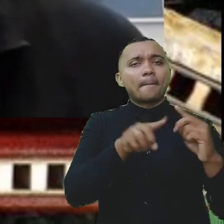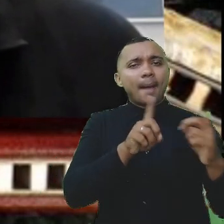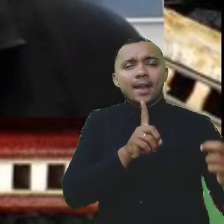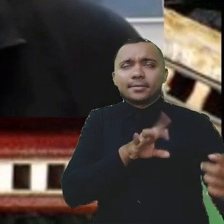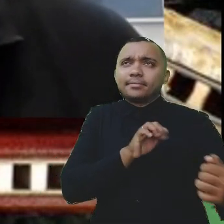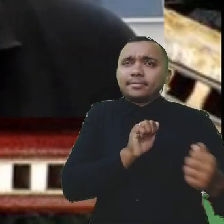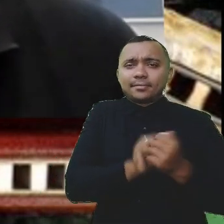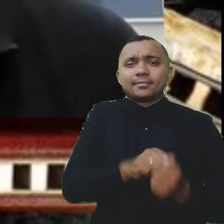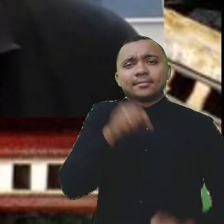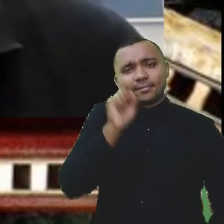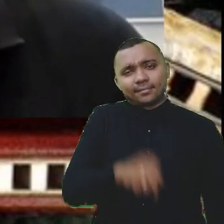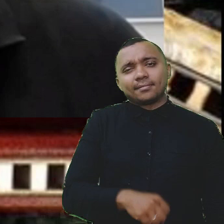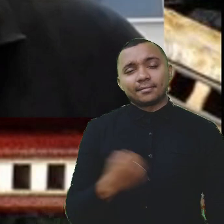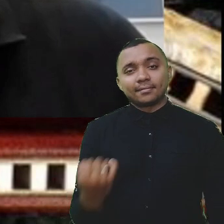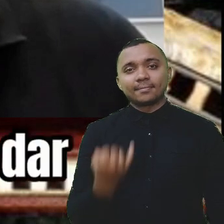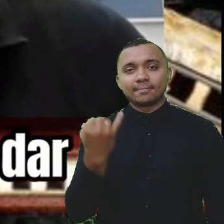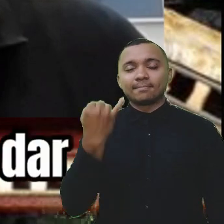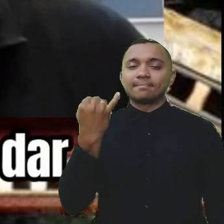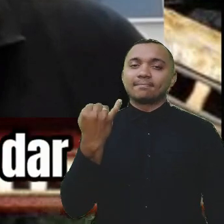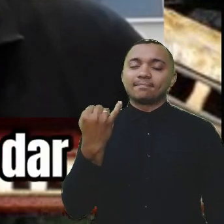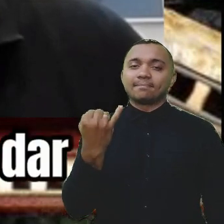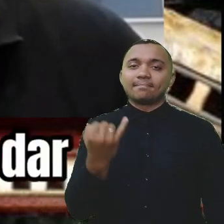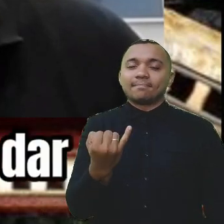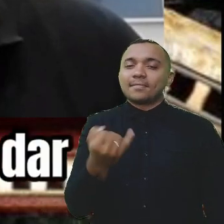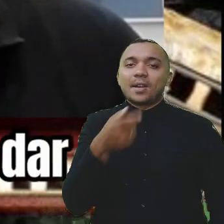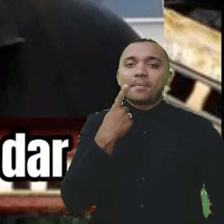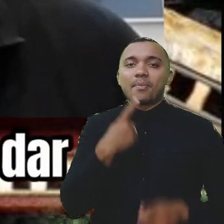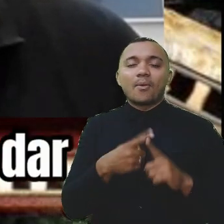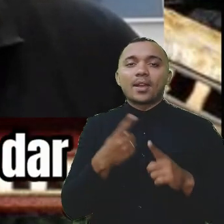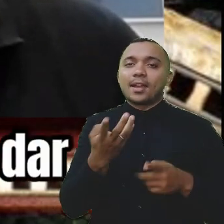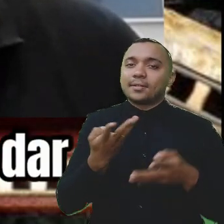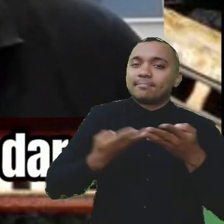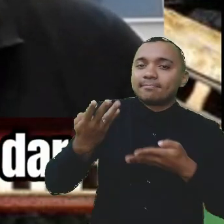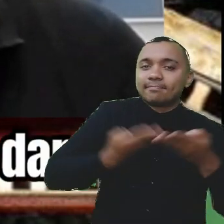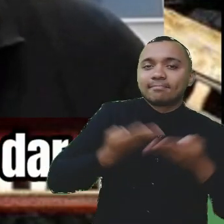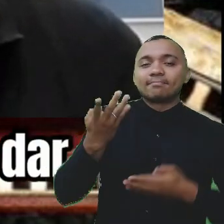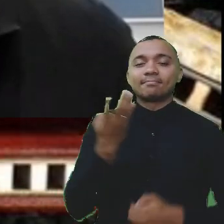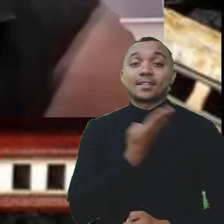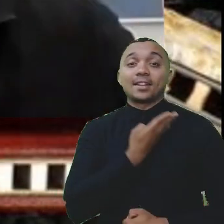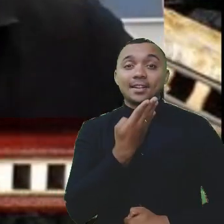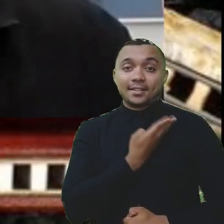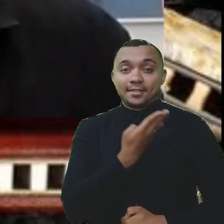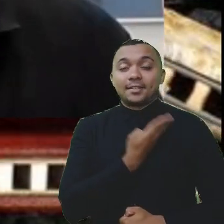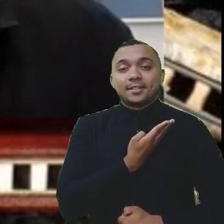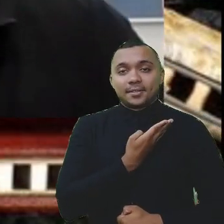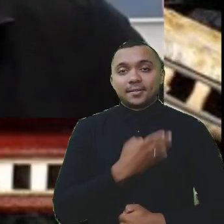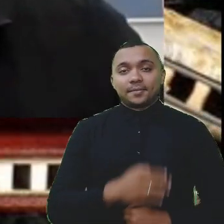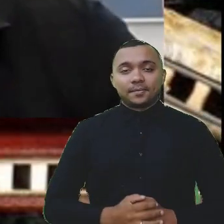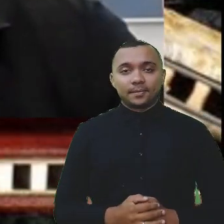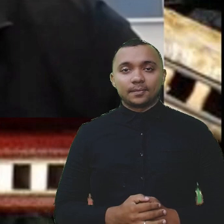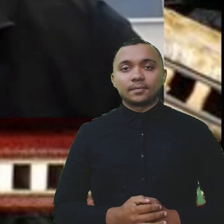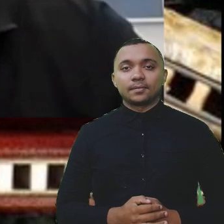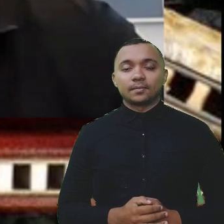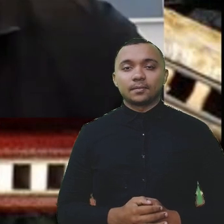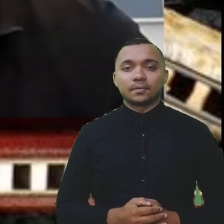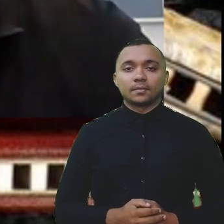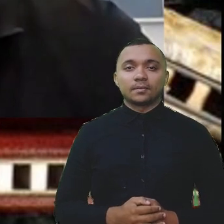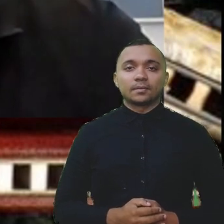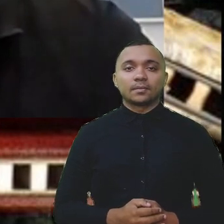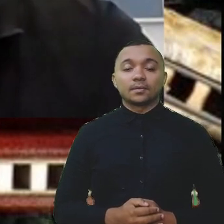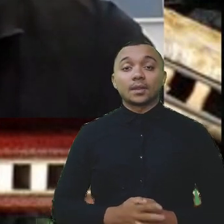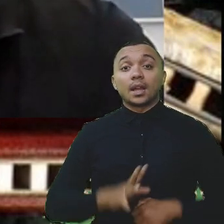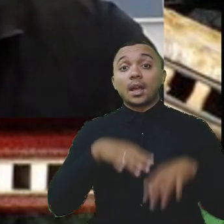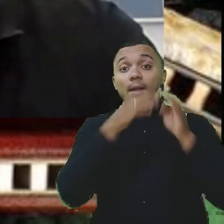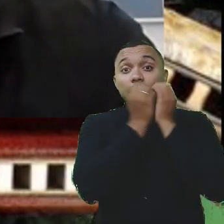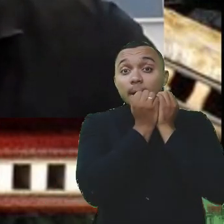importante para nós, para desenvolver a nossa amizade e levar o nosso instrumento